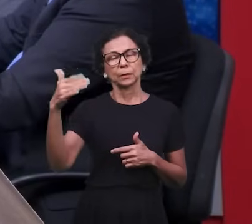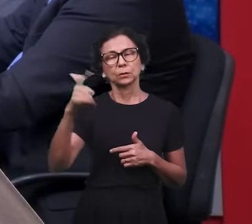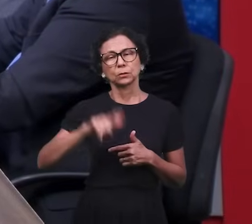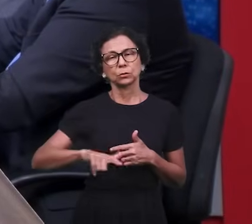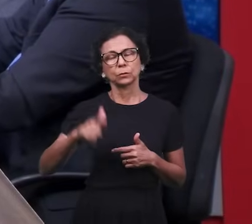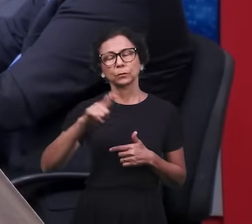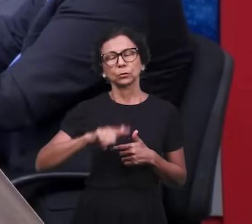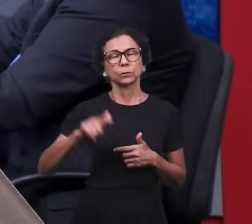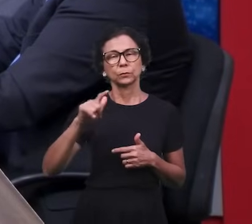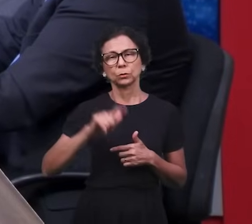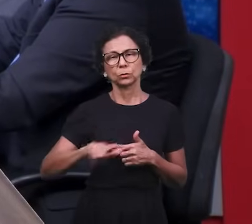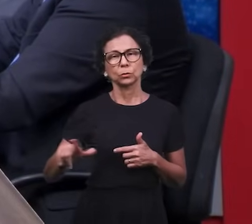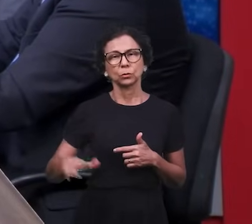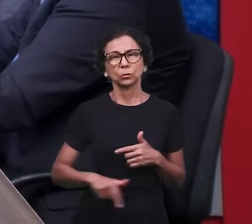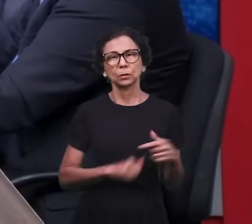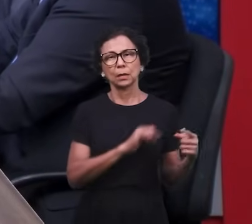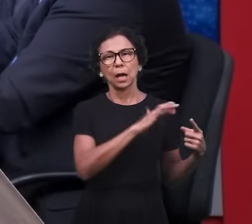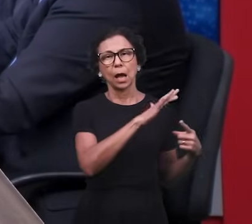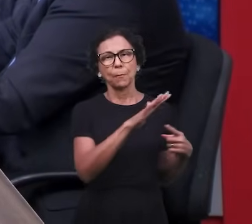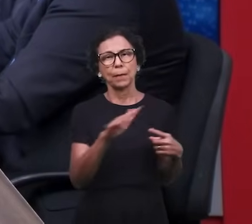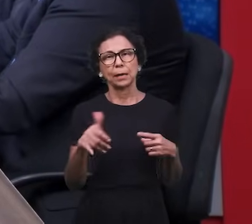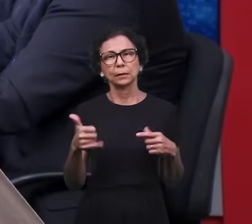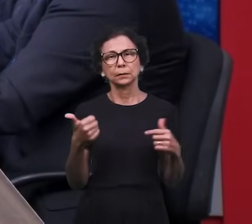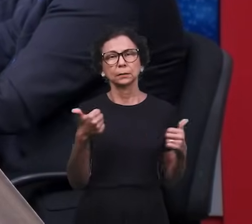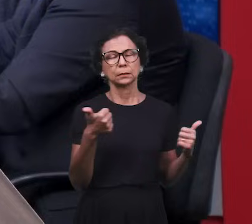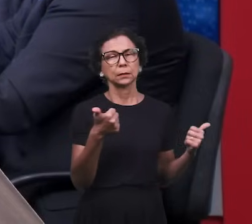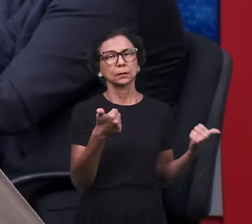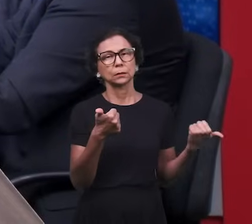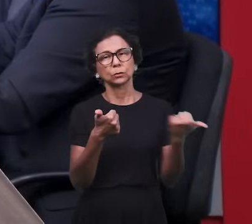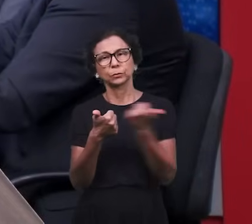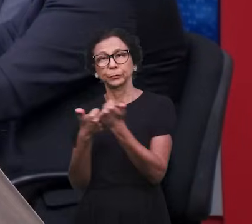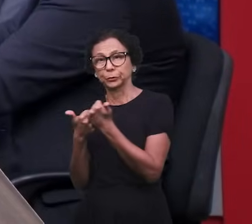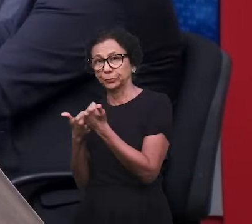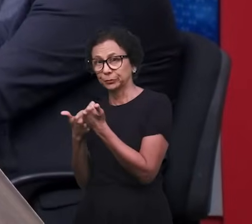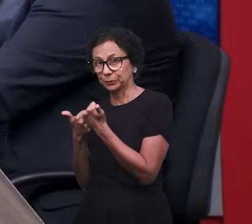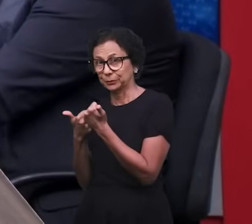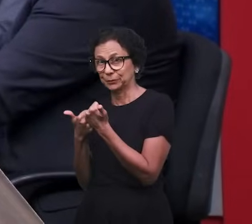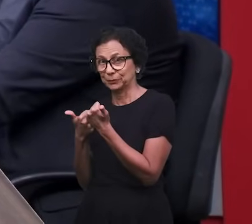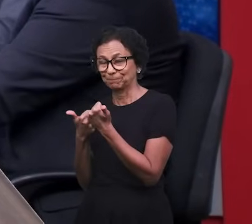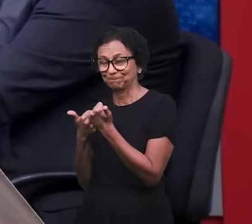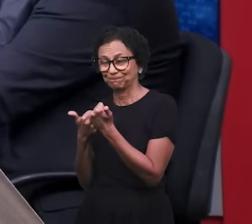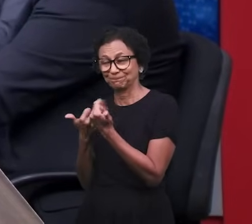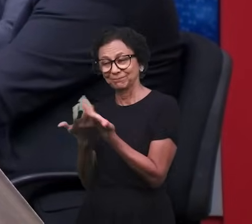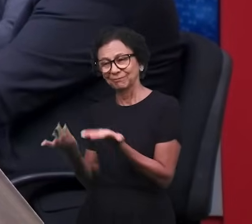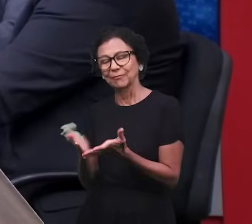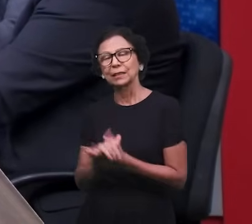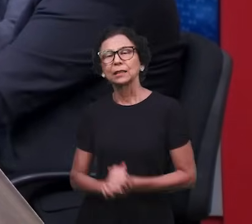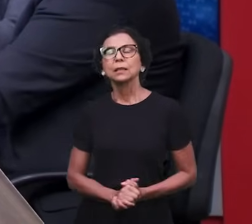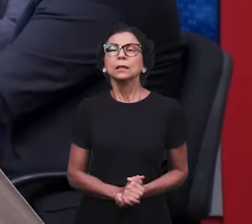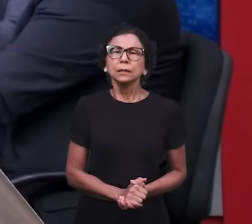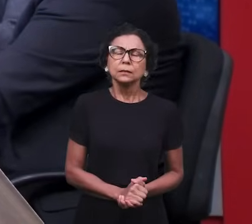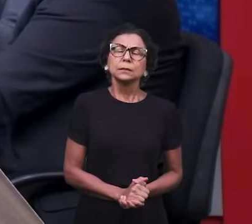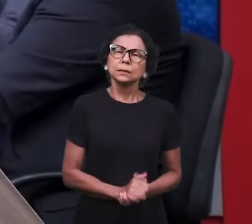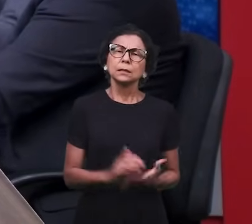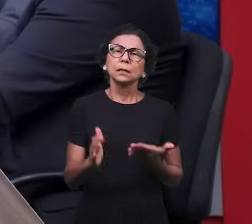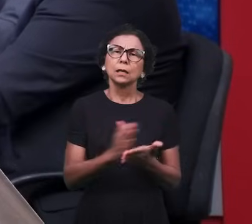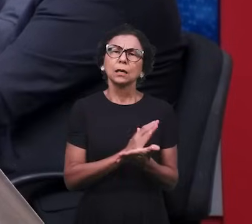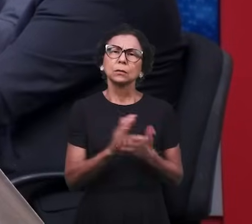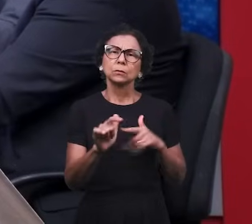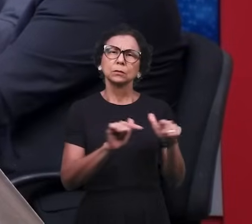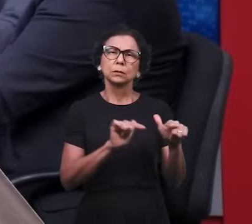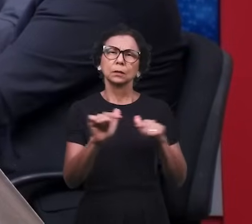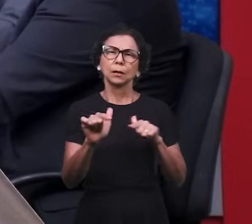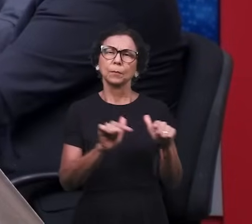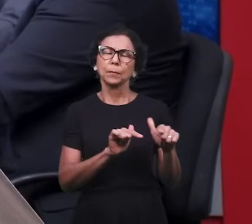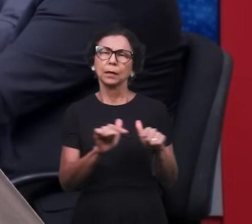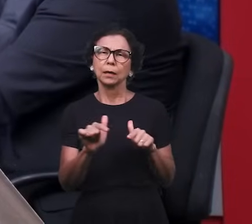máquinas vão substituir. Com a evolução da tecnologia ao longo do tempo, você vai vendo exatamente isso. Alguns